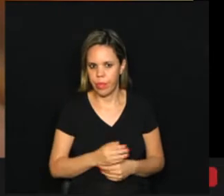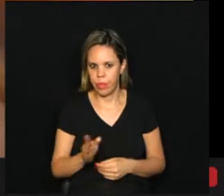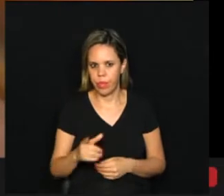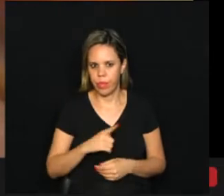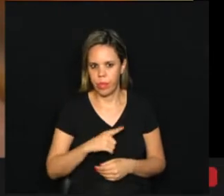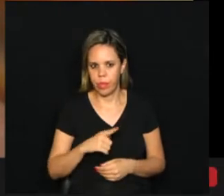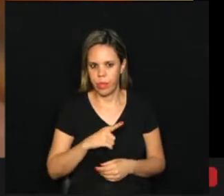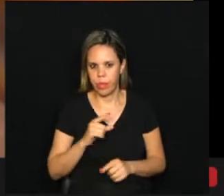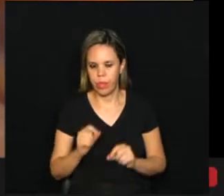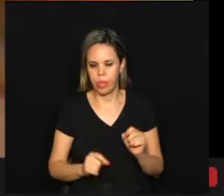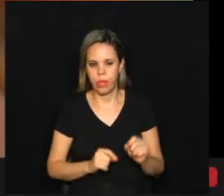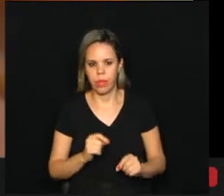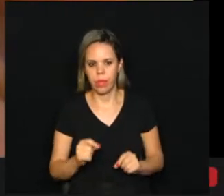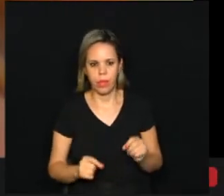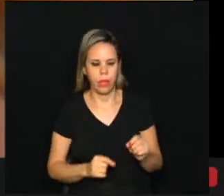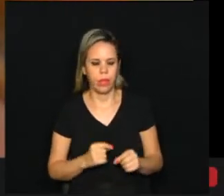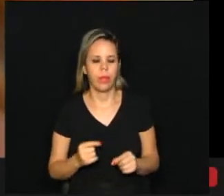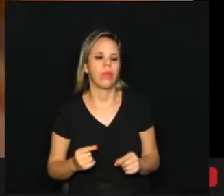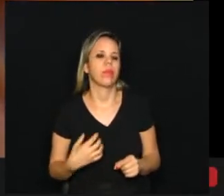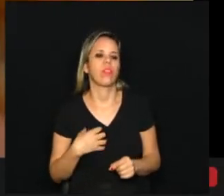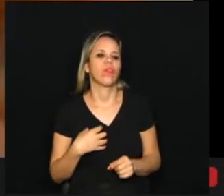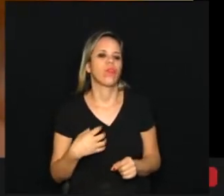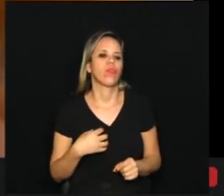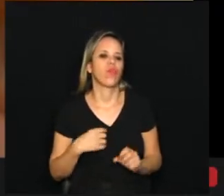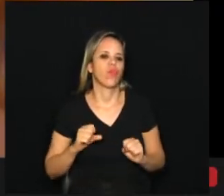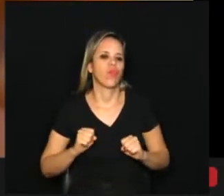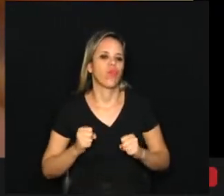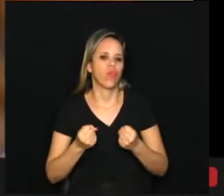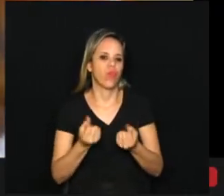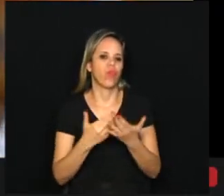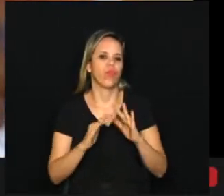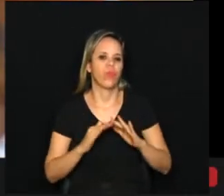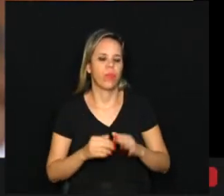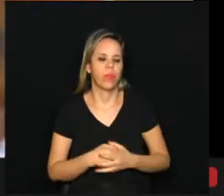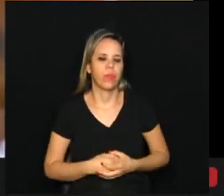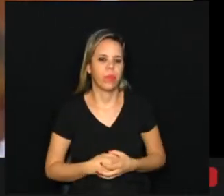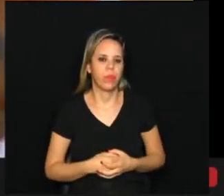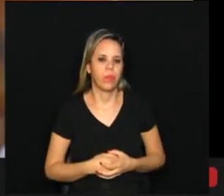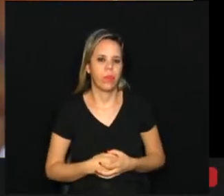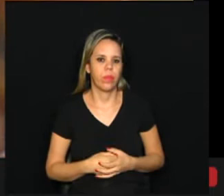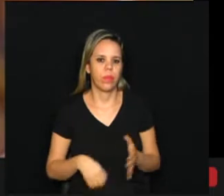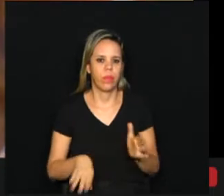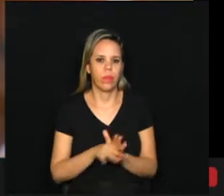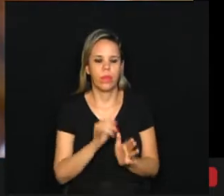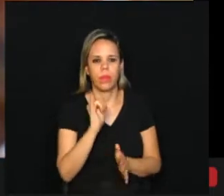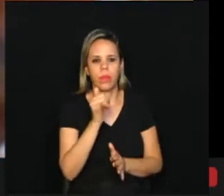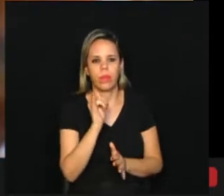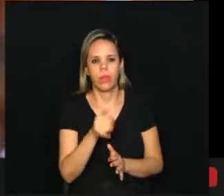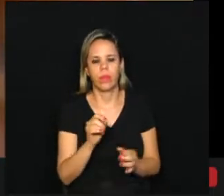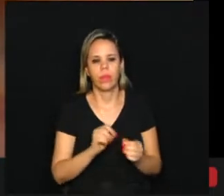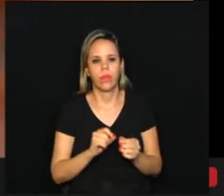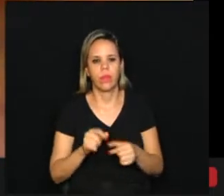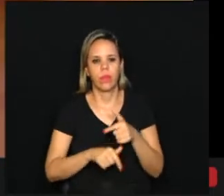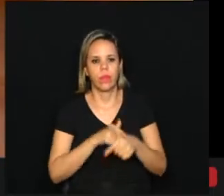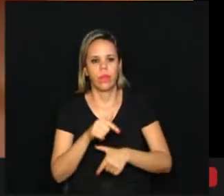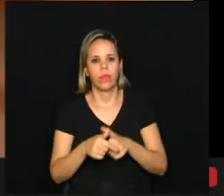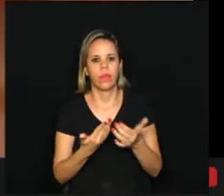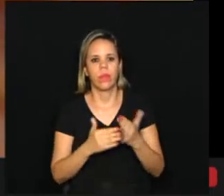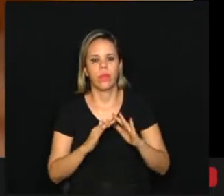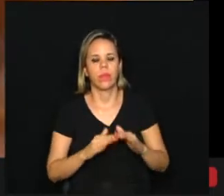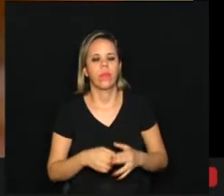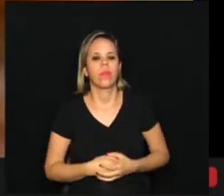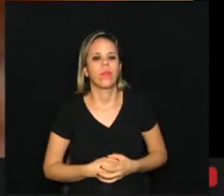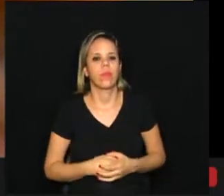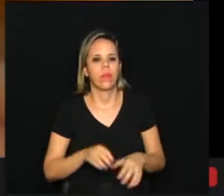já, como uma forma de defesa da escola, veio dizer que já faz um trabalho com a escola